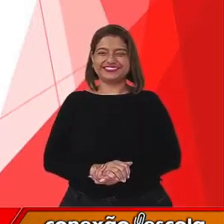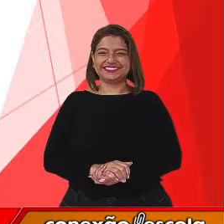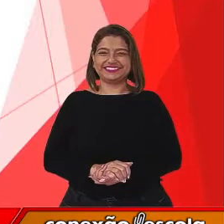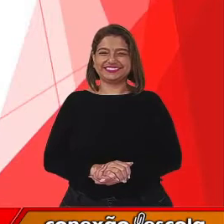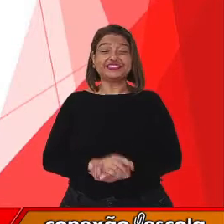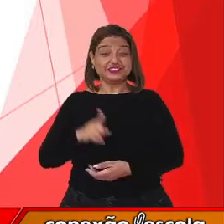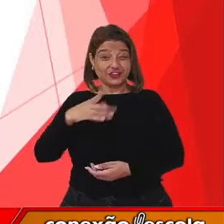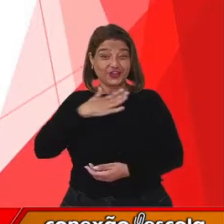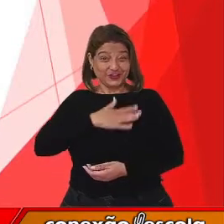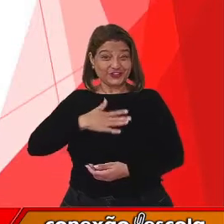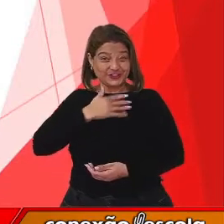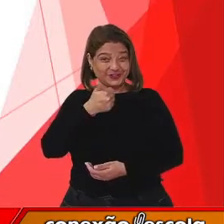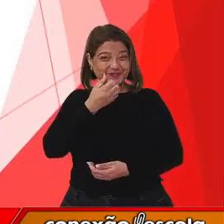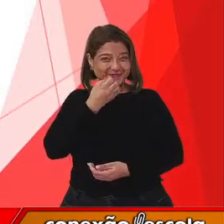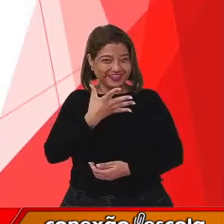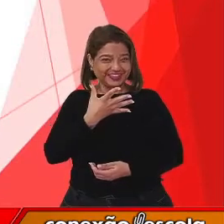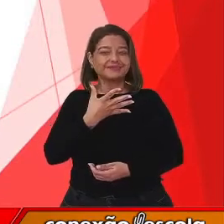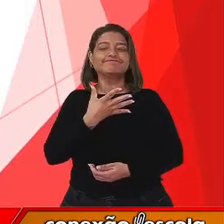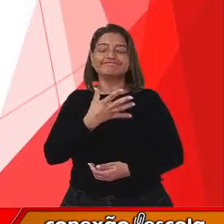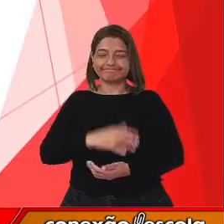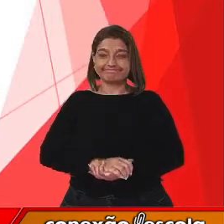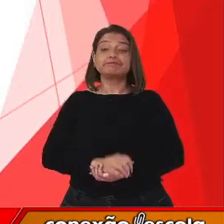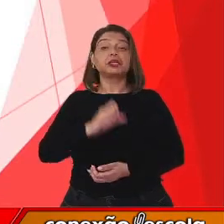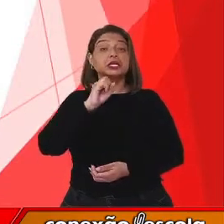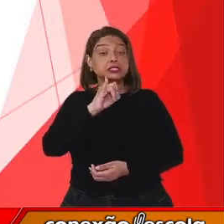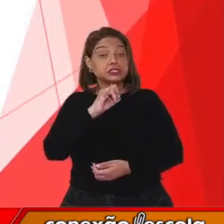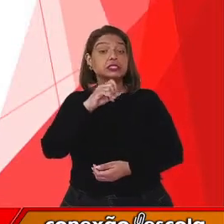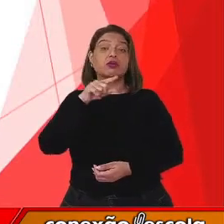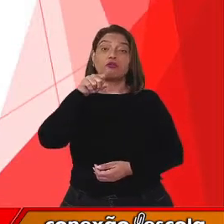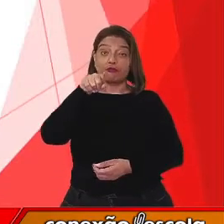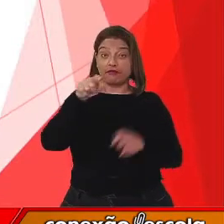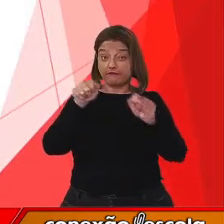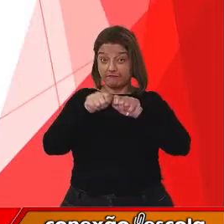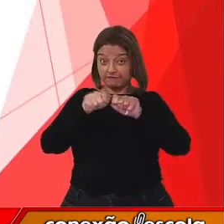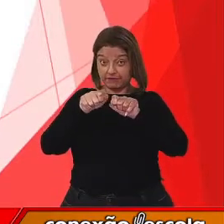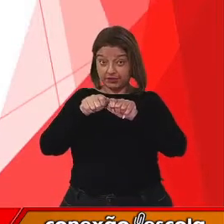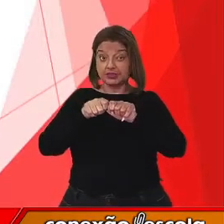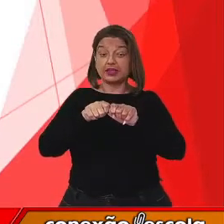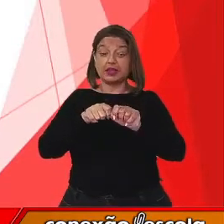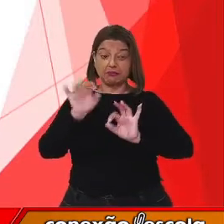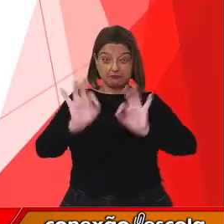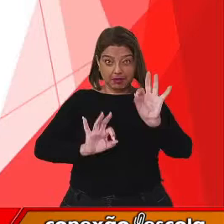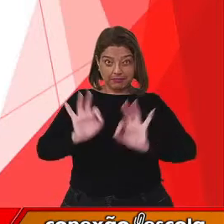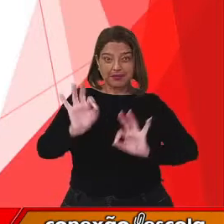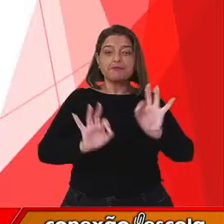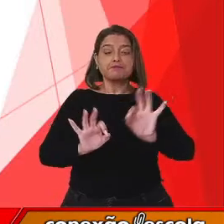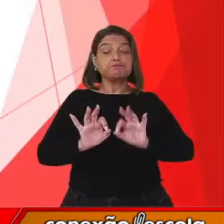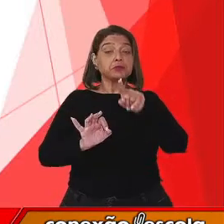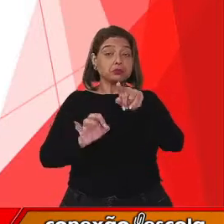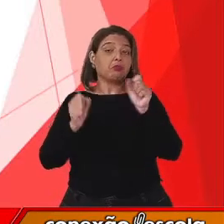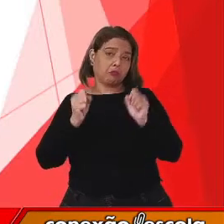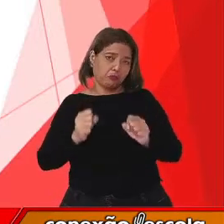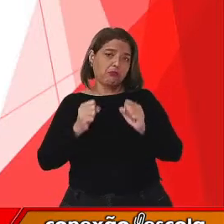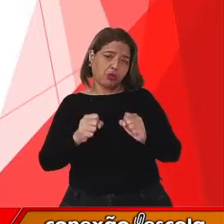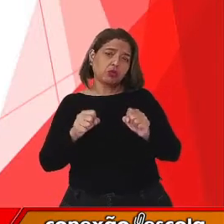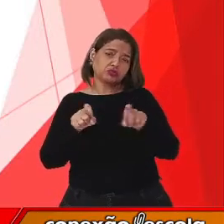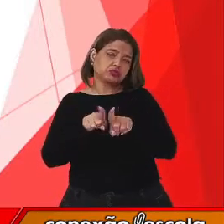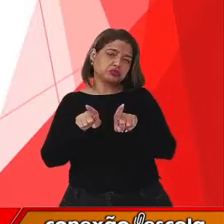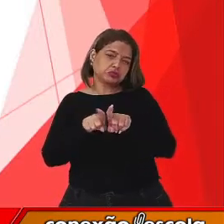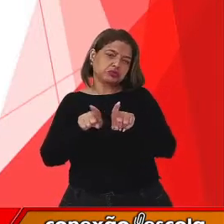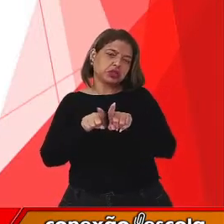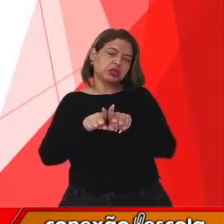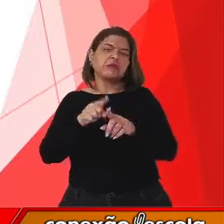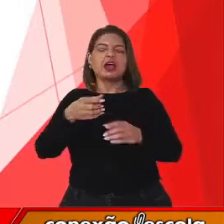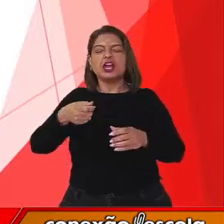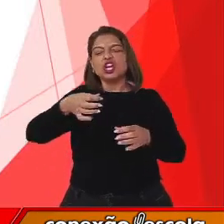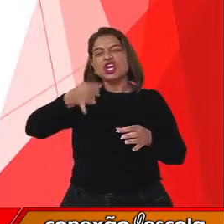Gostou então, meu bem? E se vocês para tomar esse bolo, a gente pode acompanhar com um